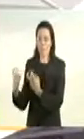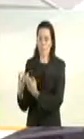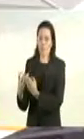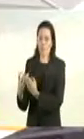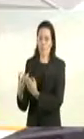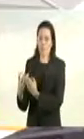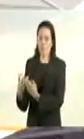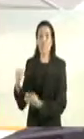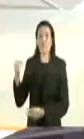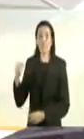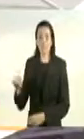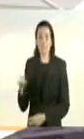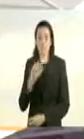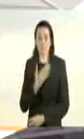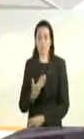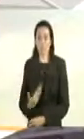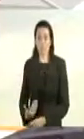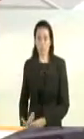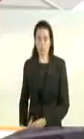entrar com nenhum tipo